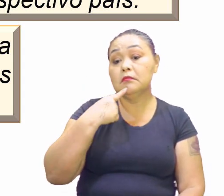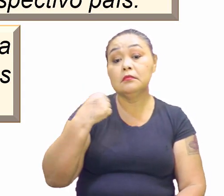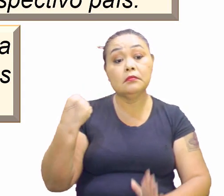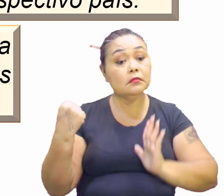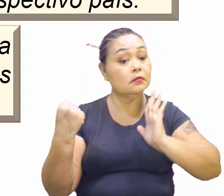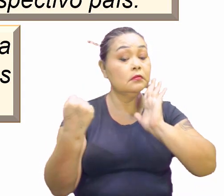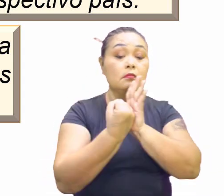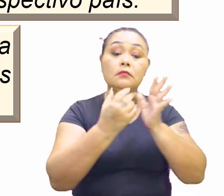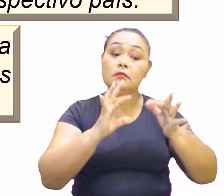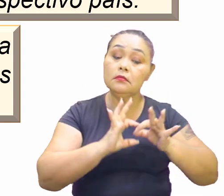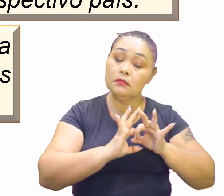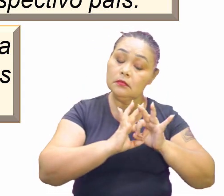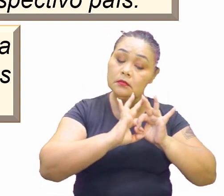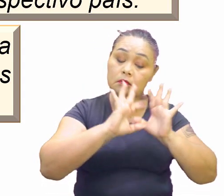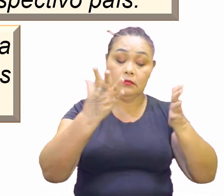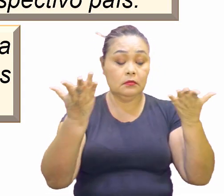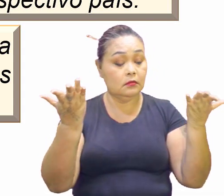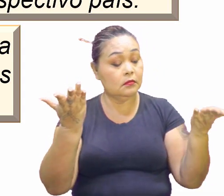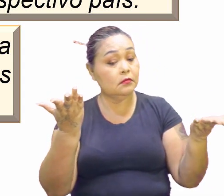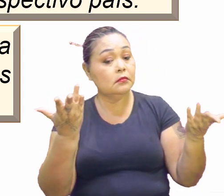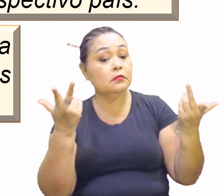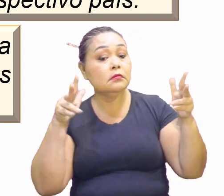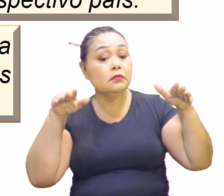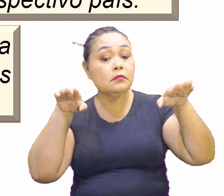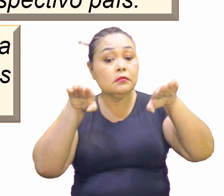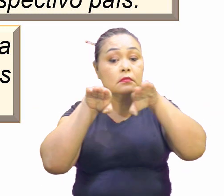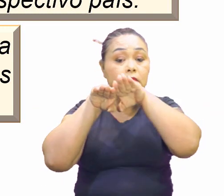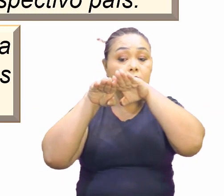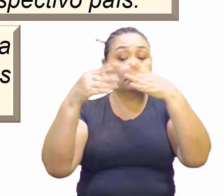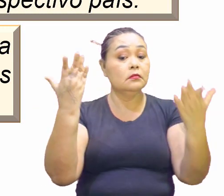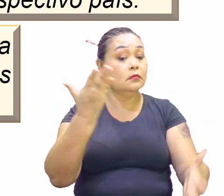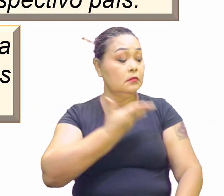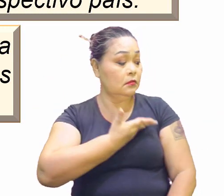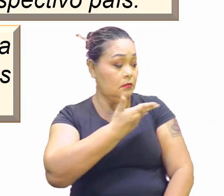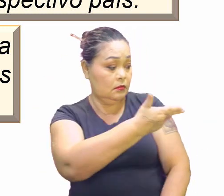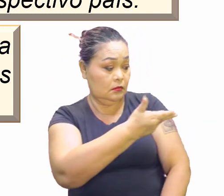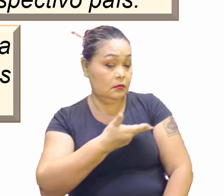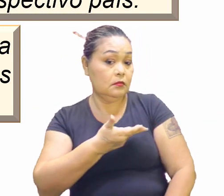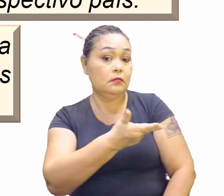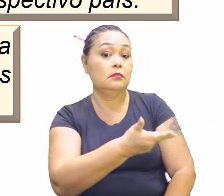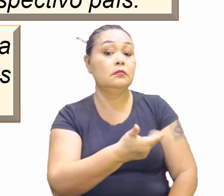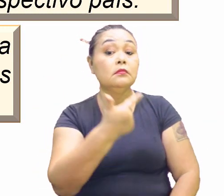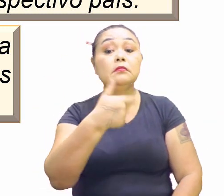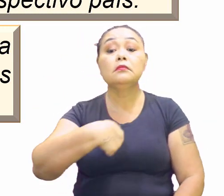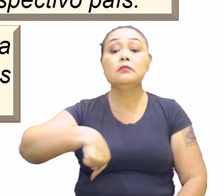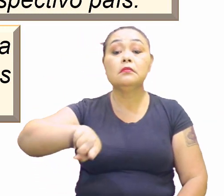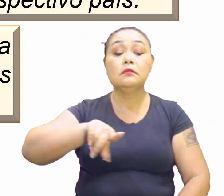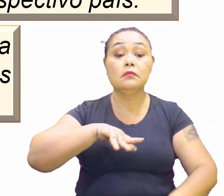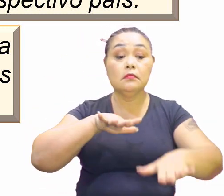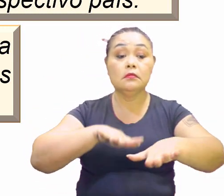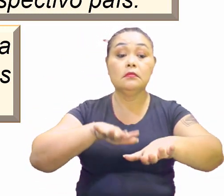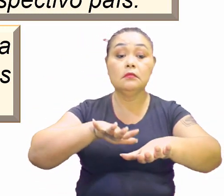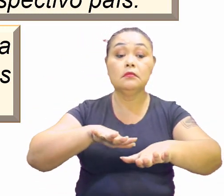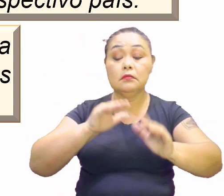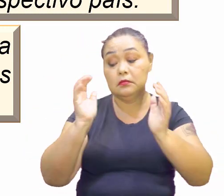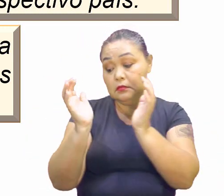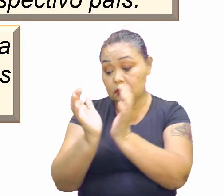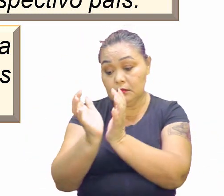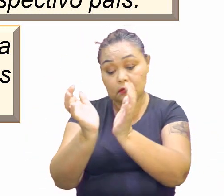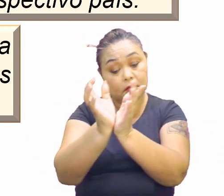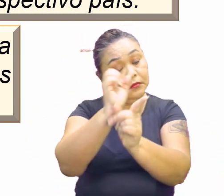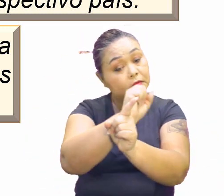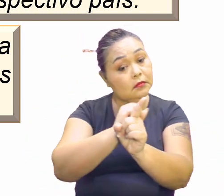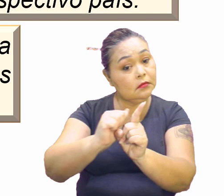é considerado o símbolo de liberdade, igualdade e fraternidade, visto que mobilizou